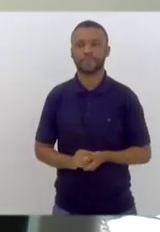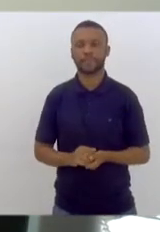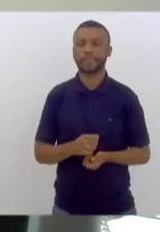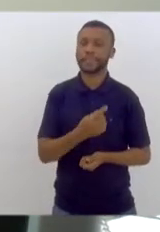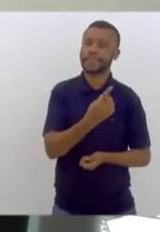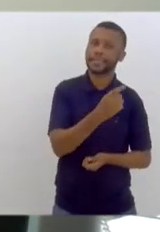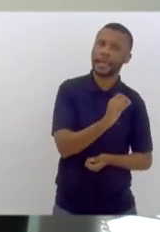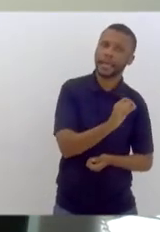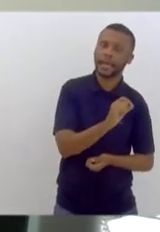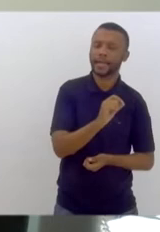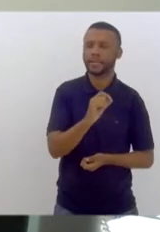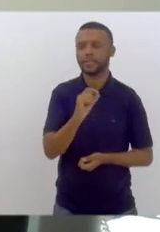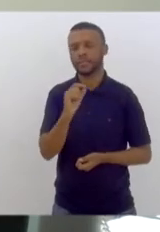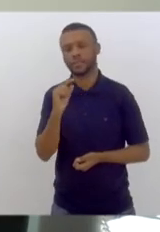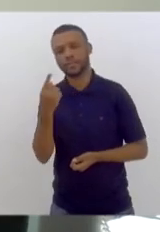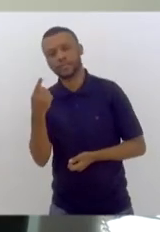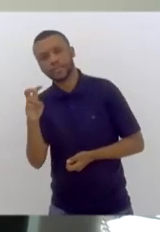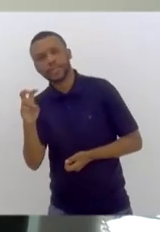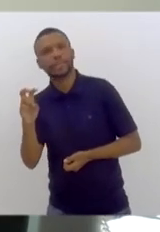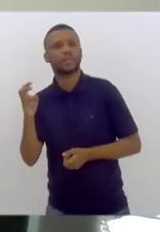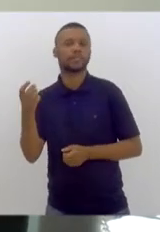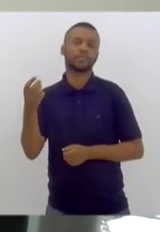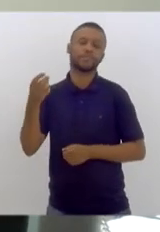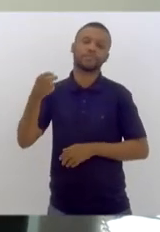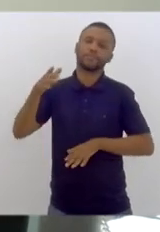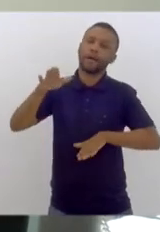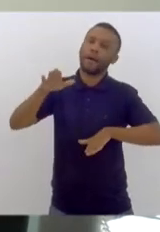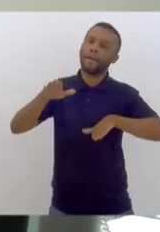ou 15%, a gente estava